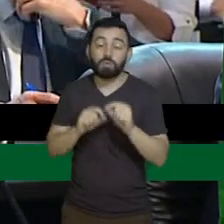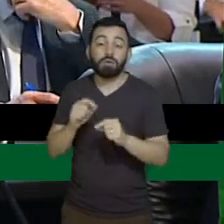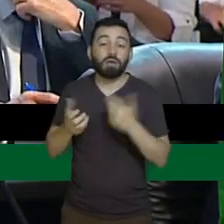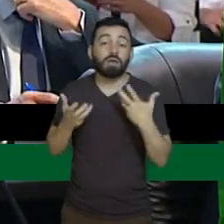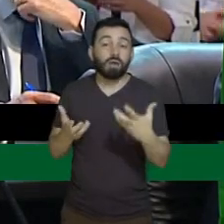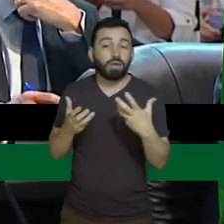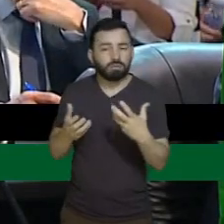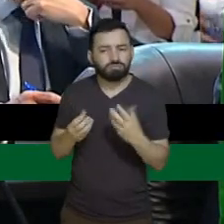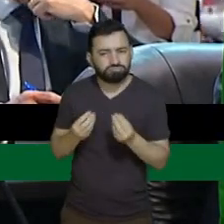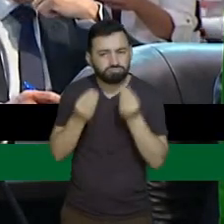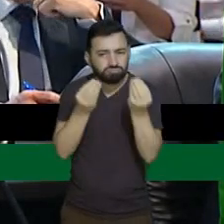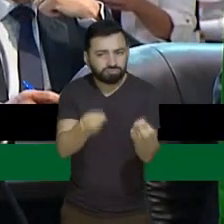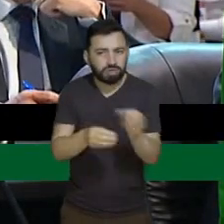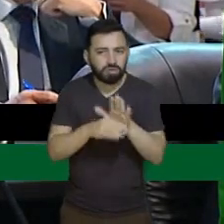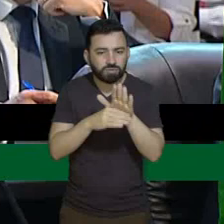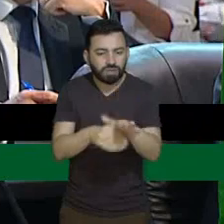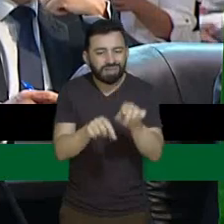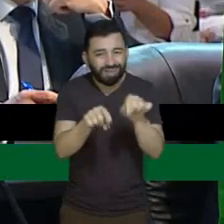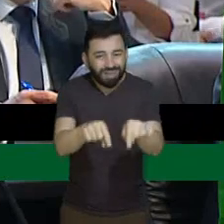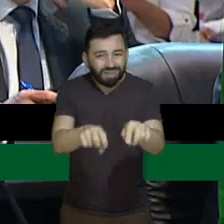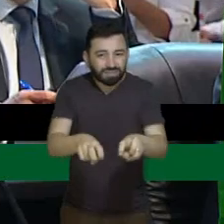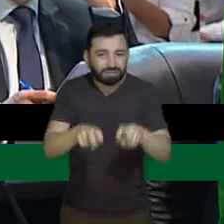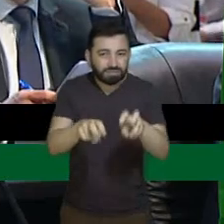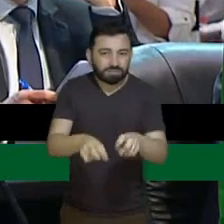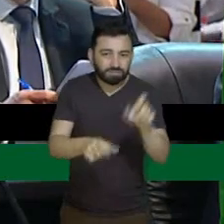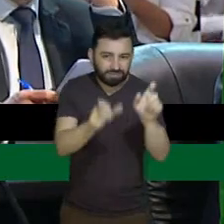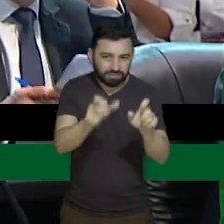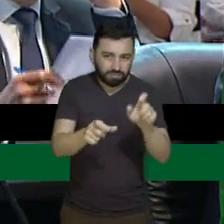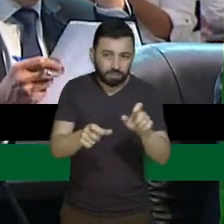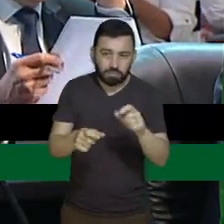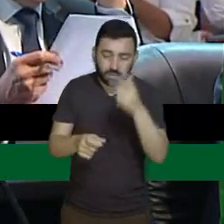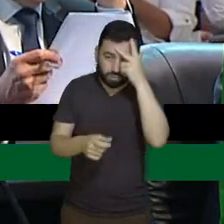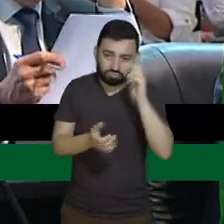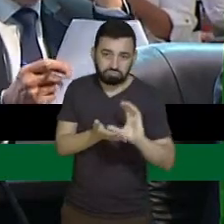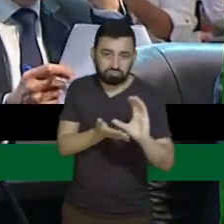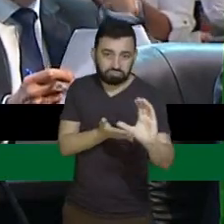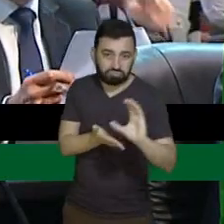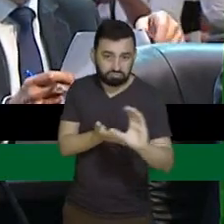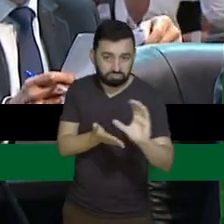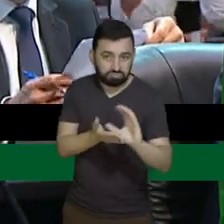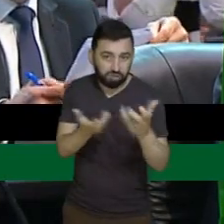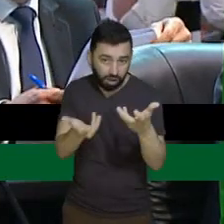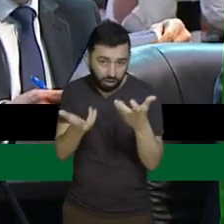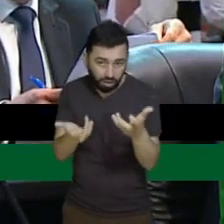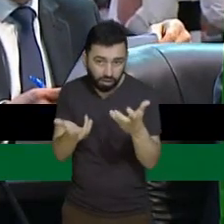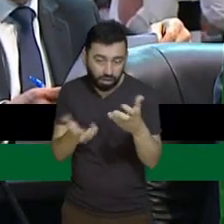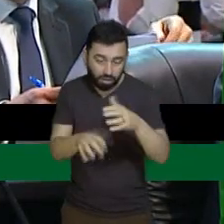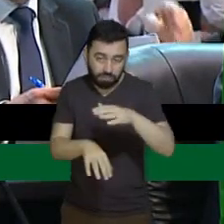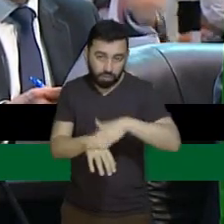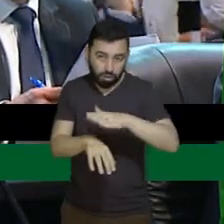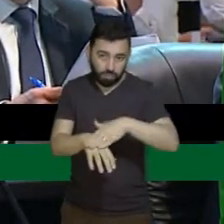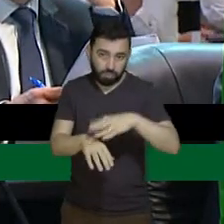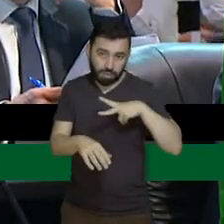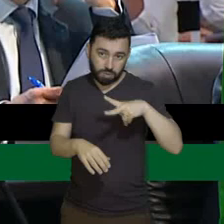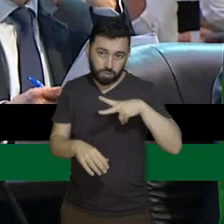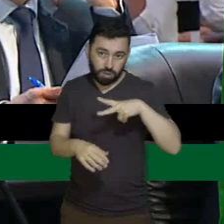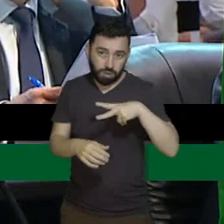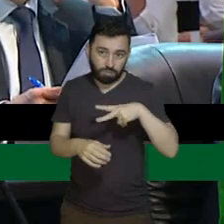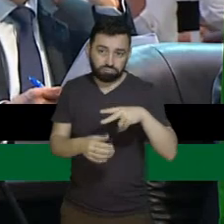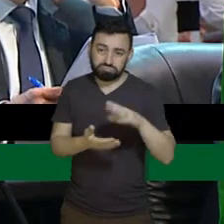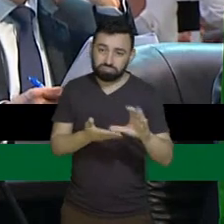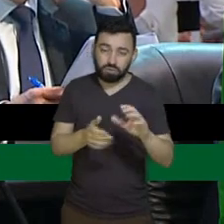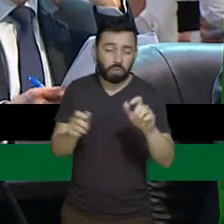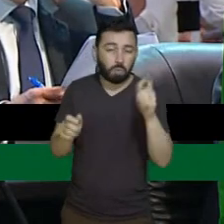oportunidade para que o produtor, para que o investidor privado possa fazer o investimento e poder ter